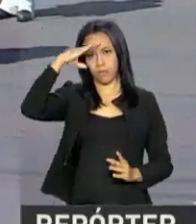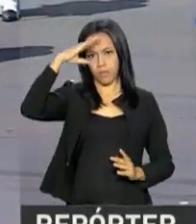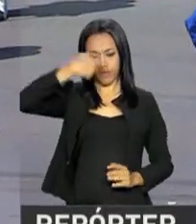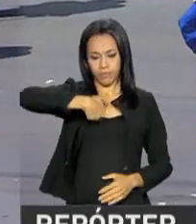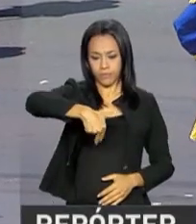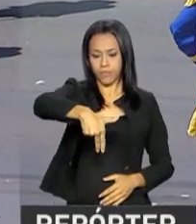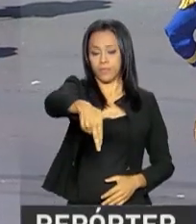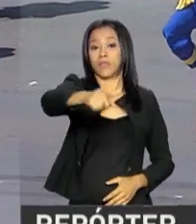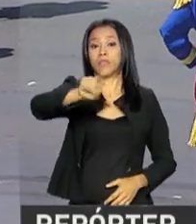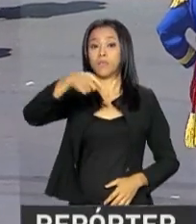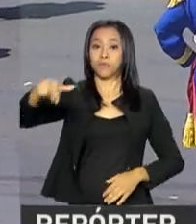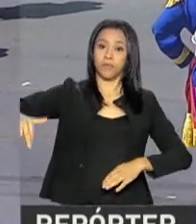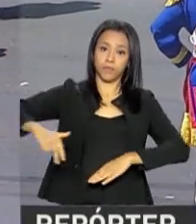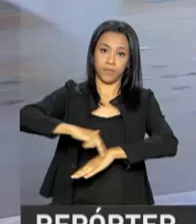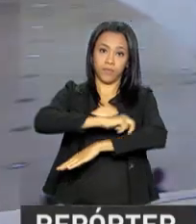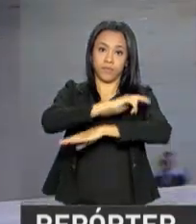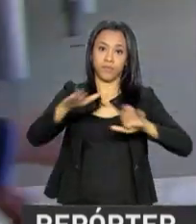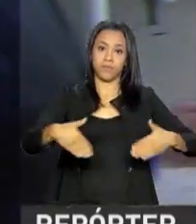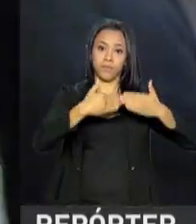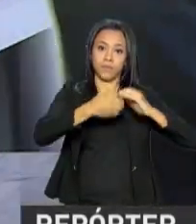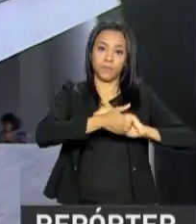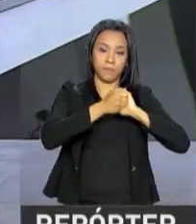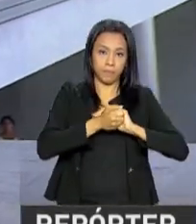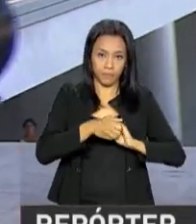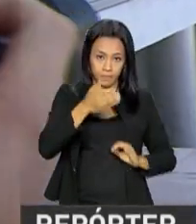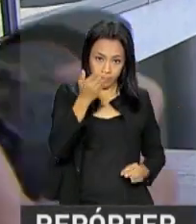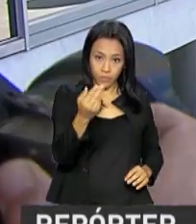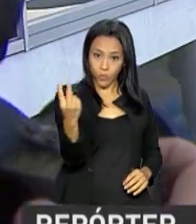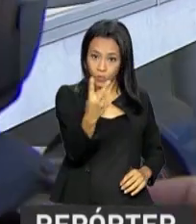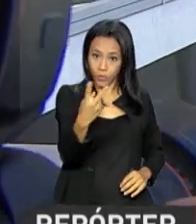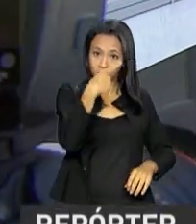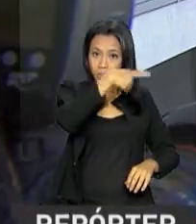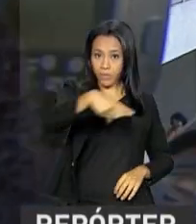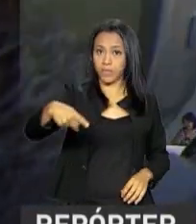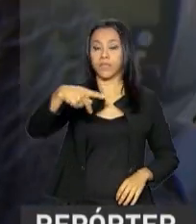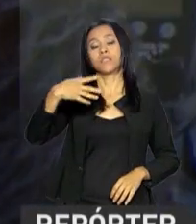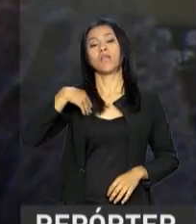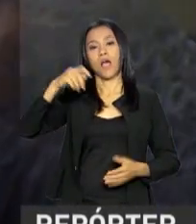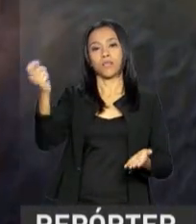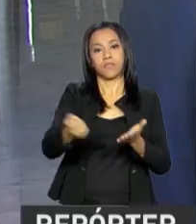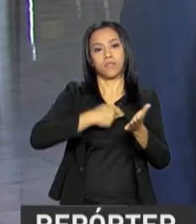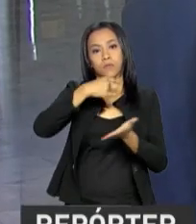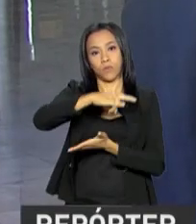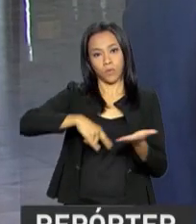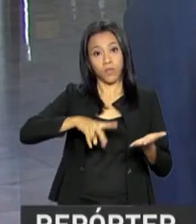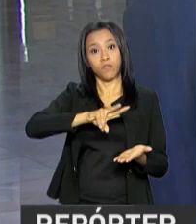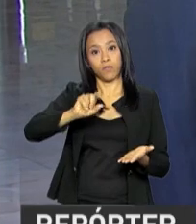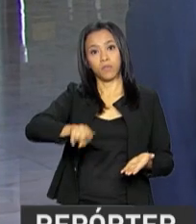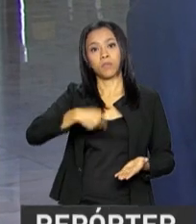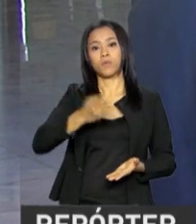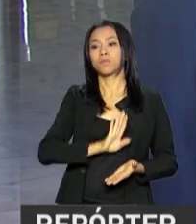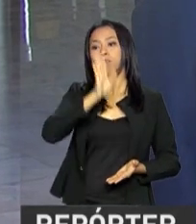militares e foi recebido no alto da rampa pelo presidente Temer. Os dois presidentes assinam atos juntos e vão almoçar no